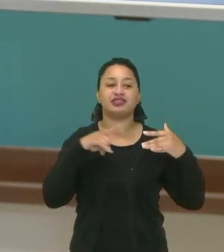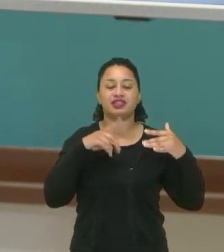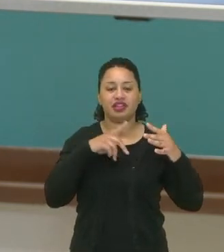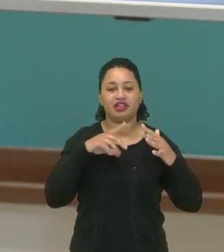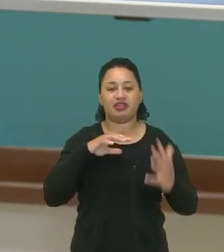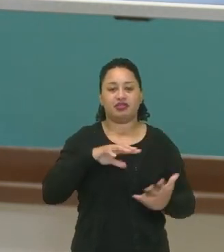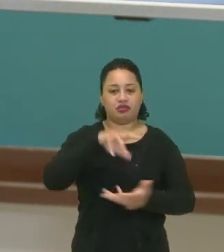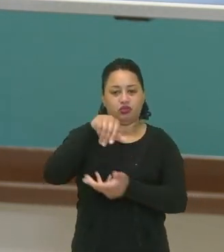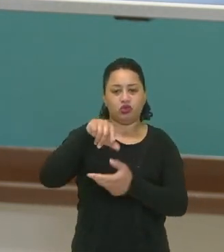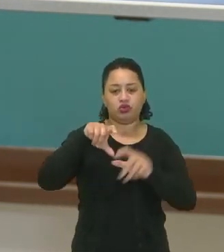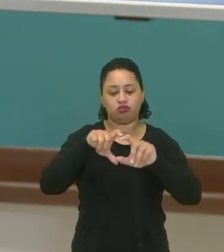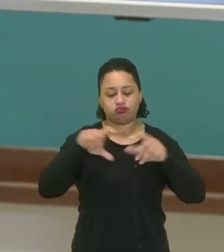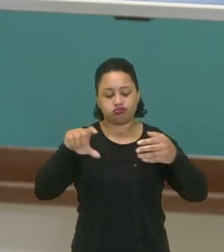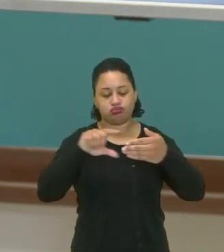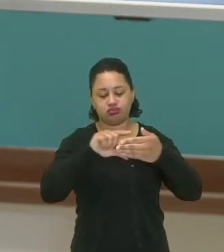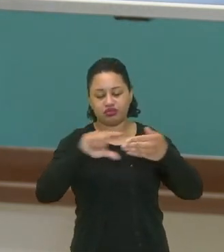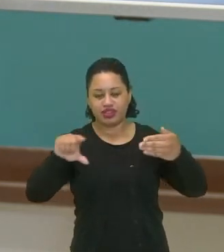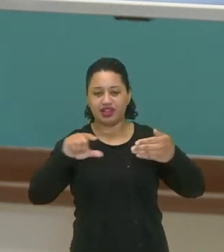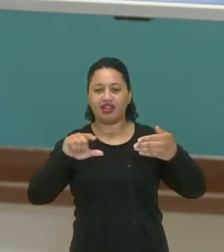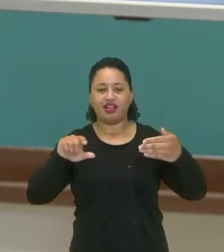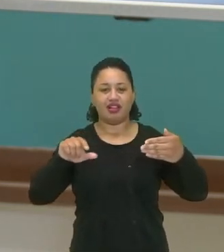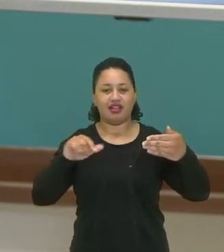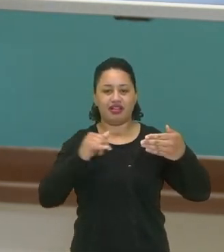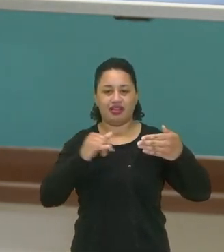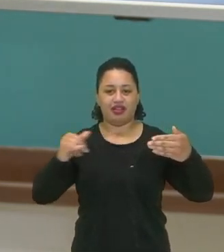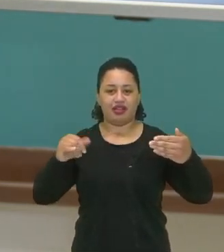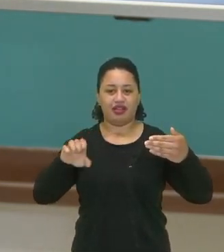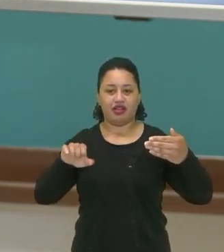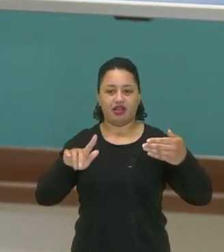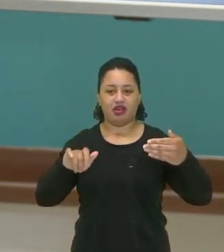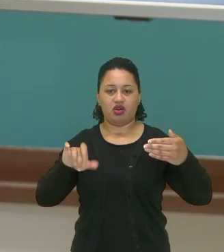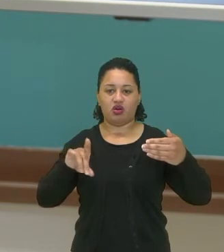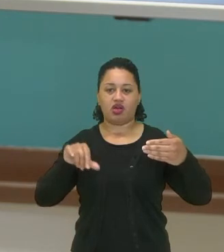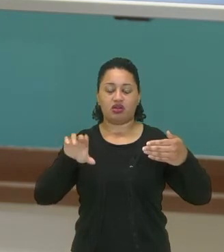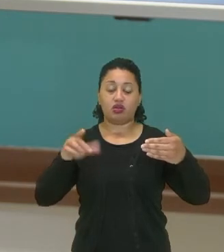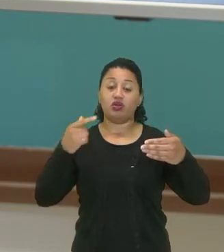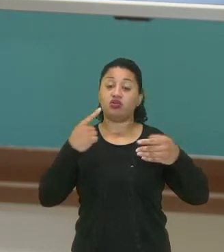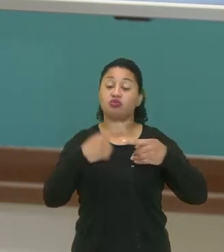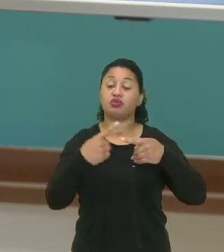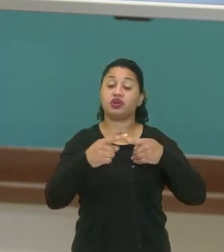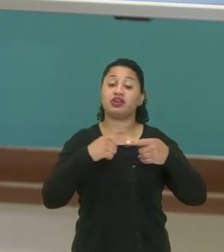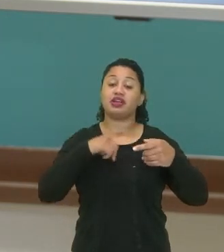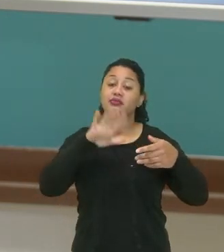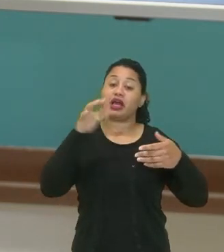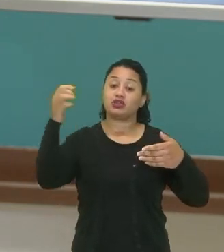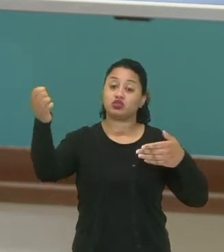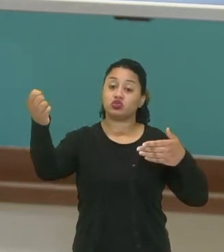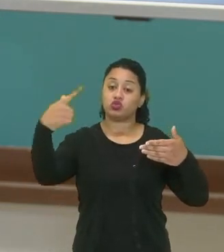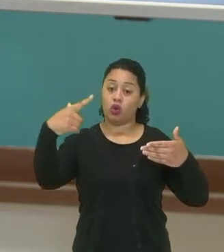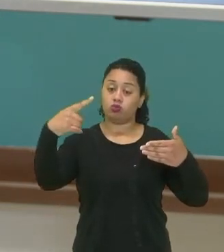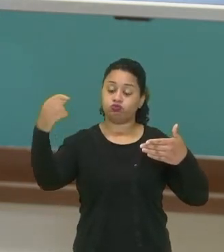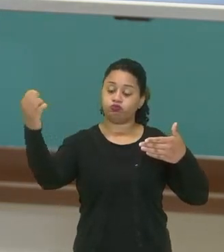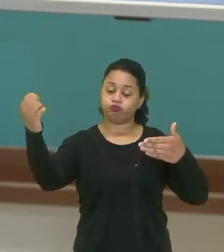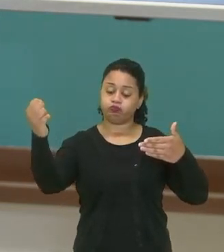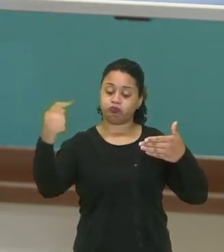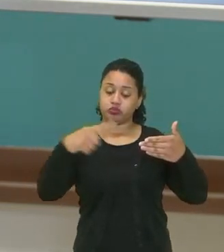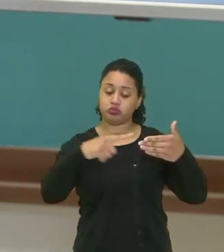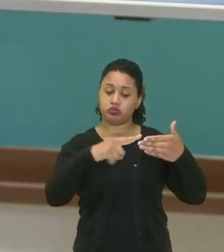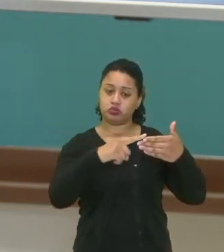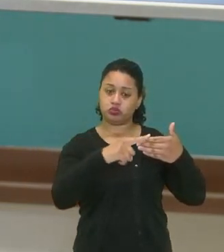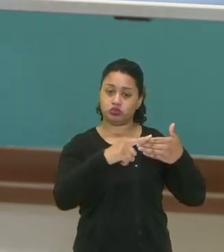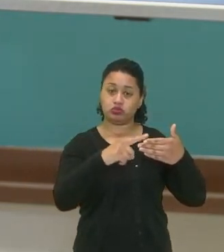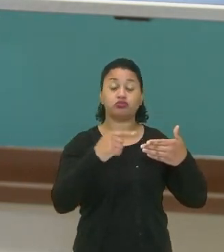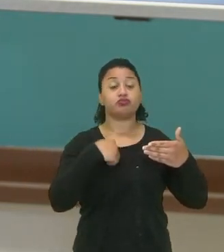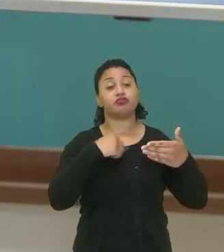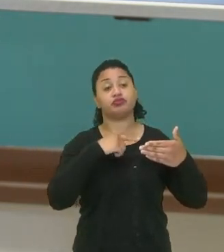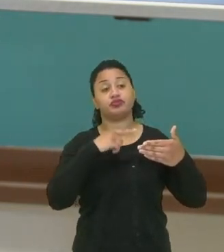né? A próxima linha do Equador é mais quente, porque recebe mais incidência da luz solar. Consequentemente, vai ter aí os climas como